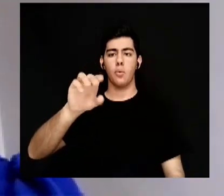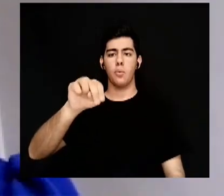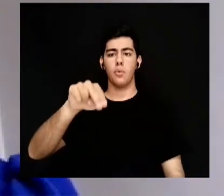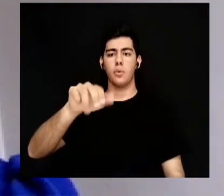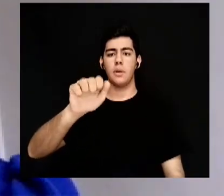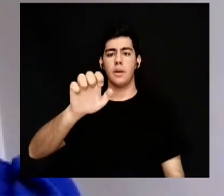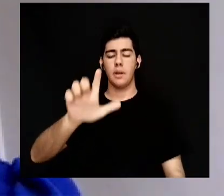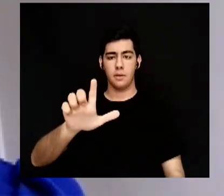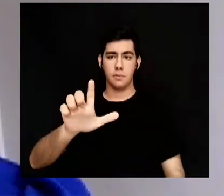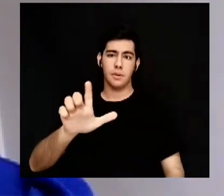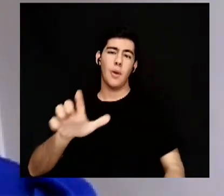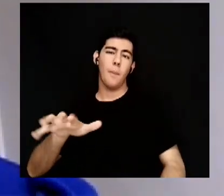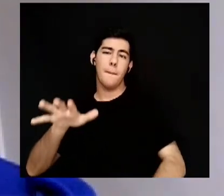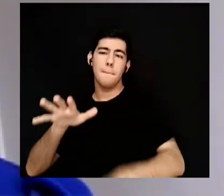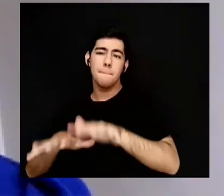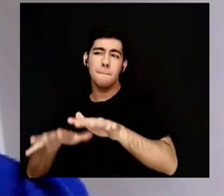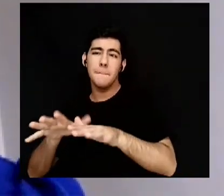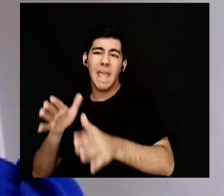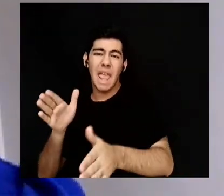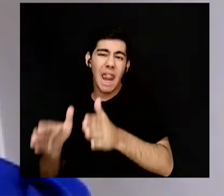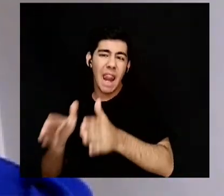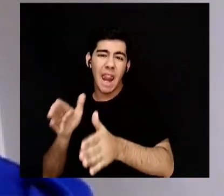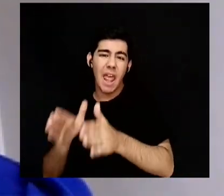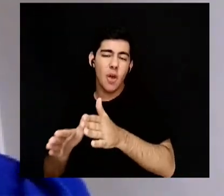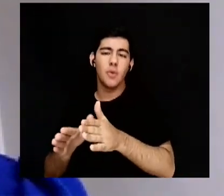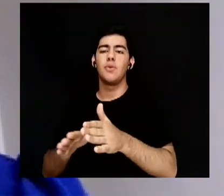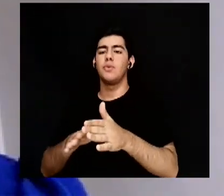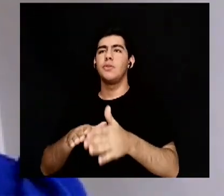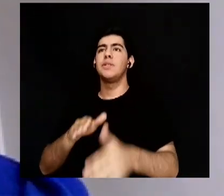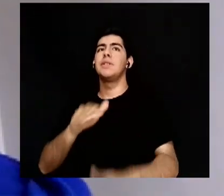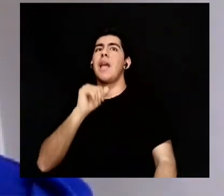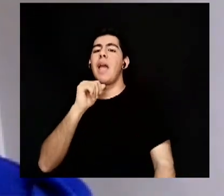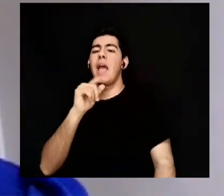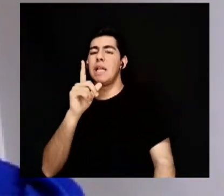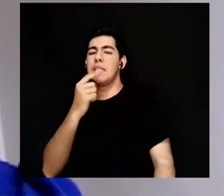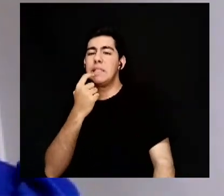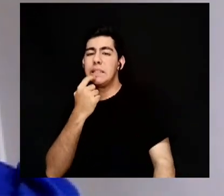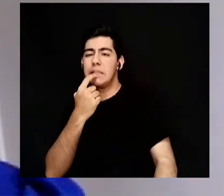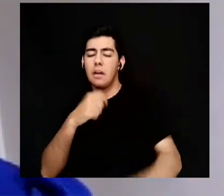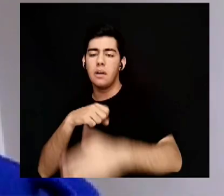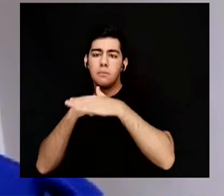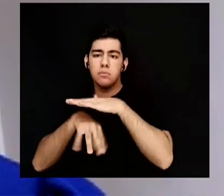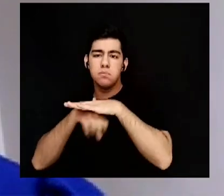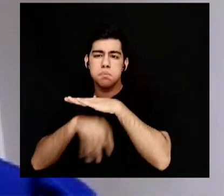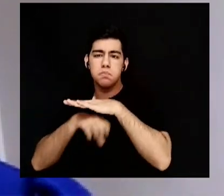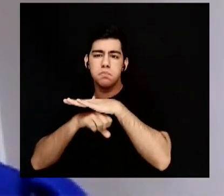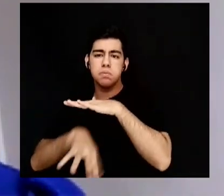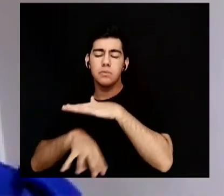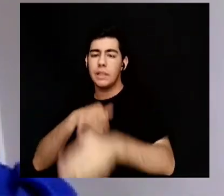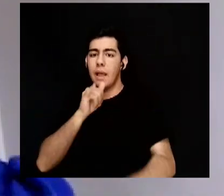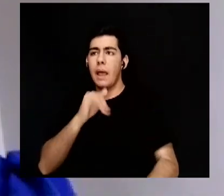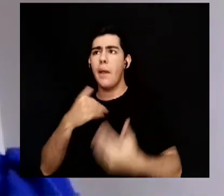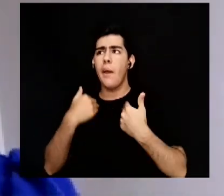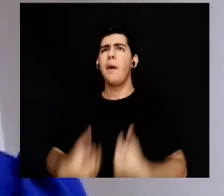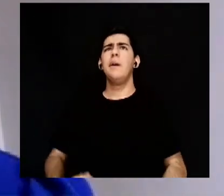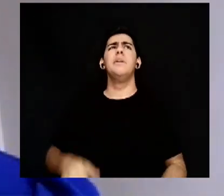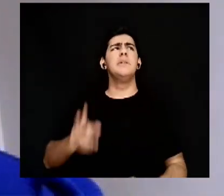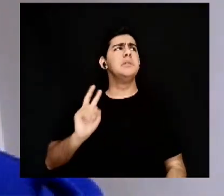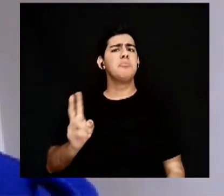Tem muita mulher que chega no consultório e fala, nossa, sempre fui super magrinha, mas depois que eu entrei no climatério,